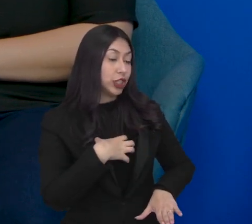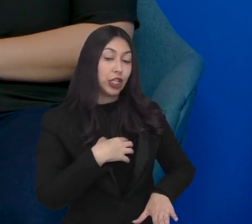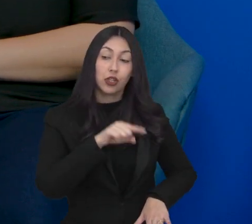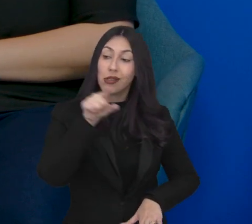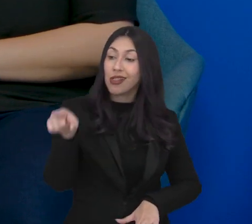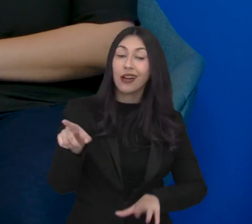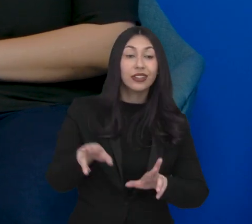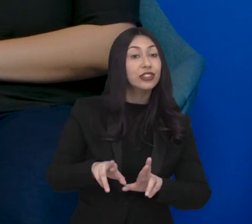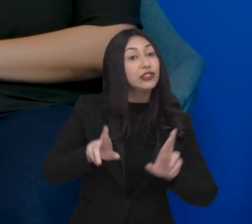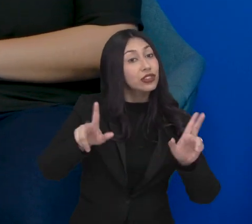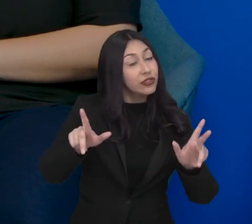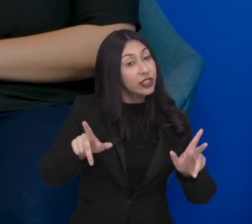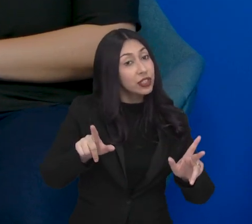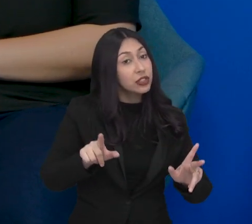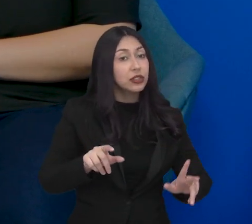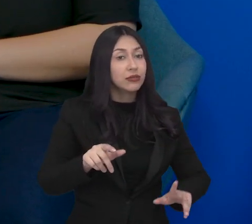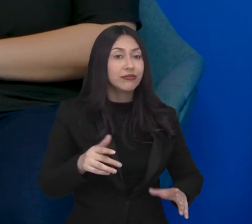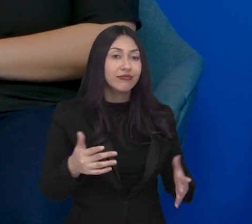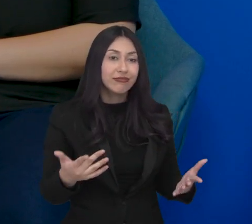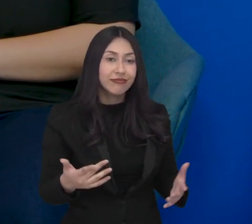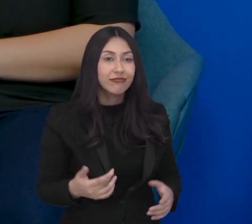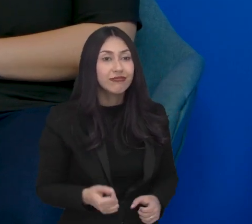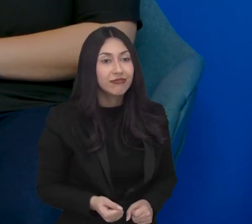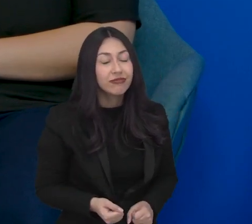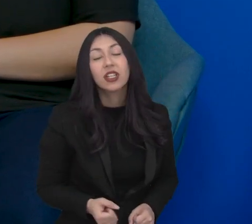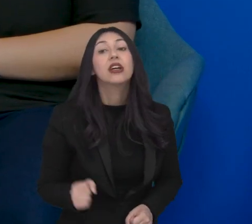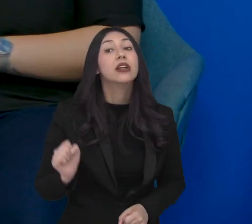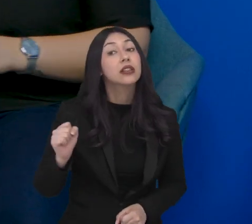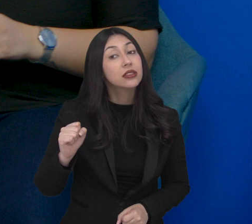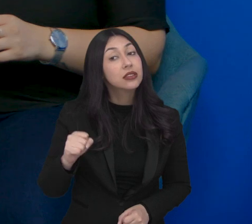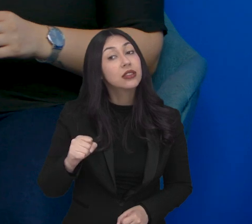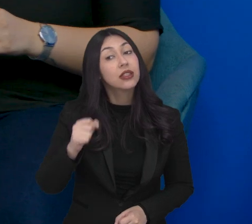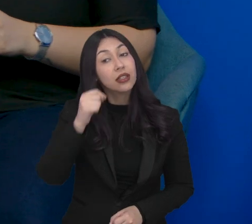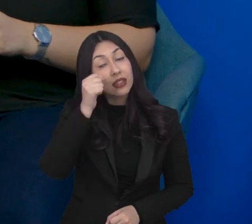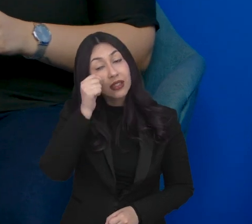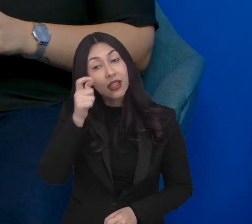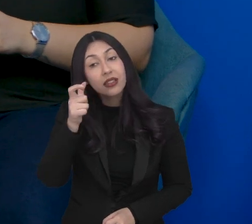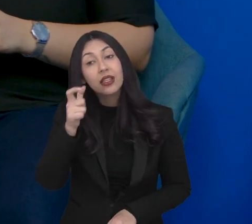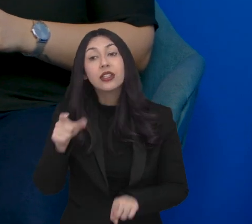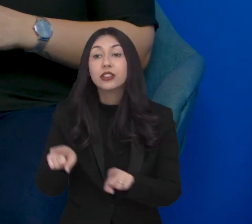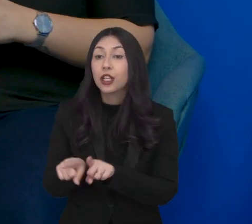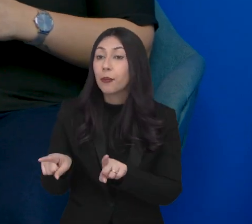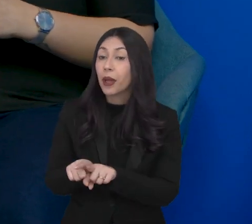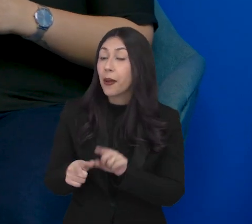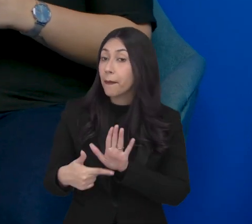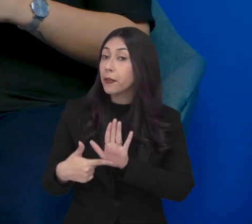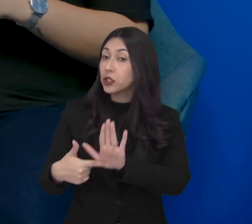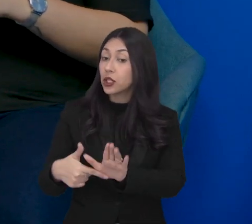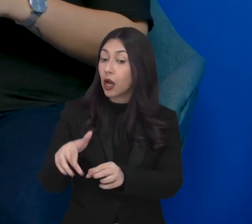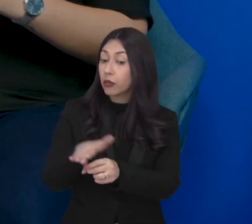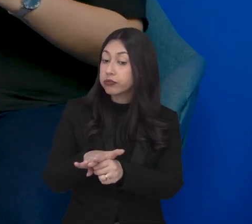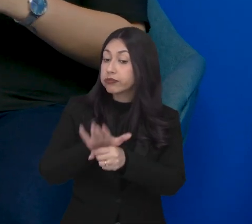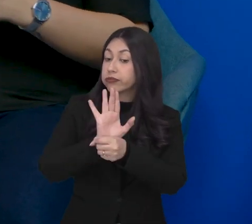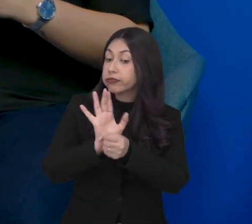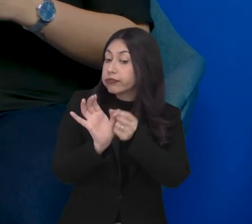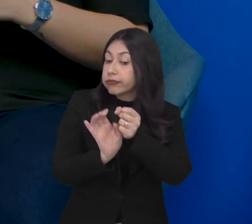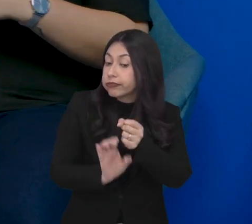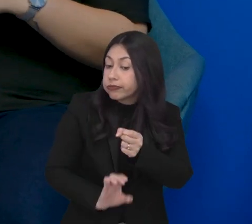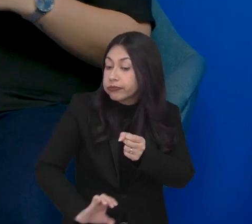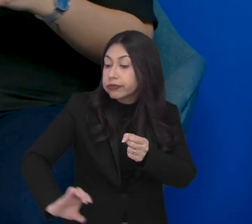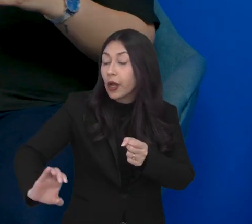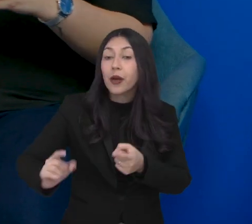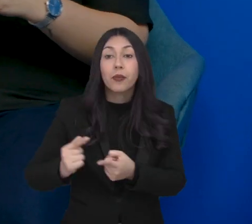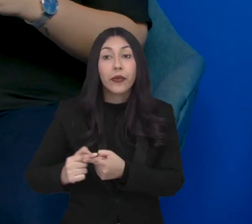isso, de certa forma, pode ser mais sustentável, mais acessível. Sim, foi interessante isso que ele mencionou do saneamento básico, porque é uma questão realmente